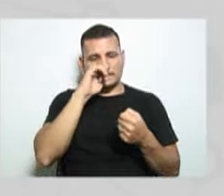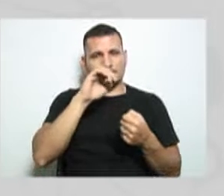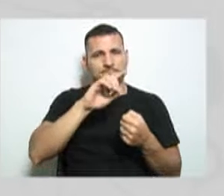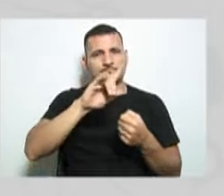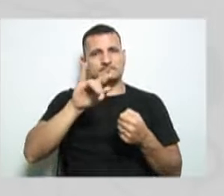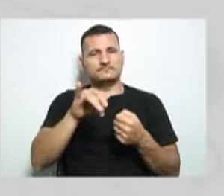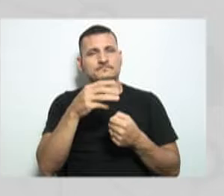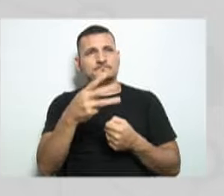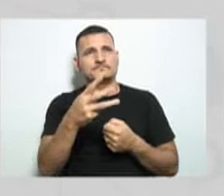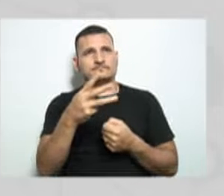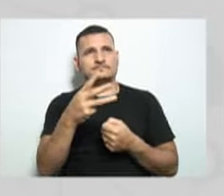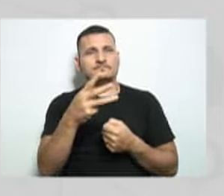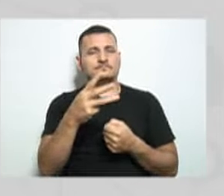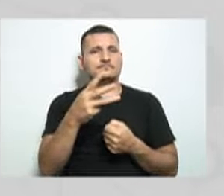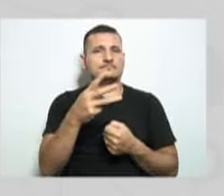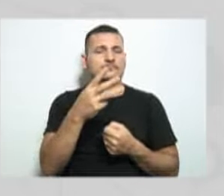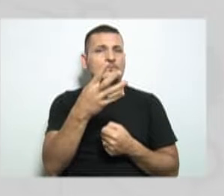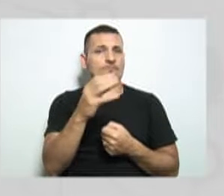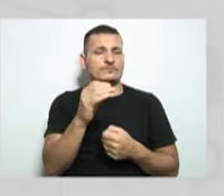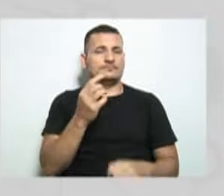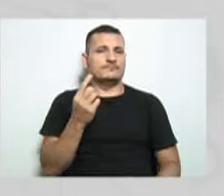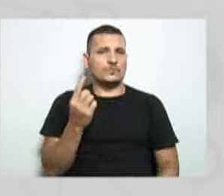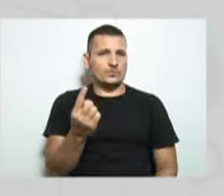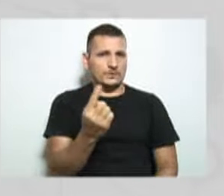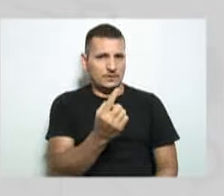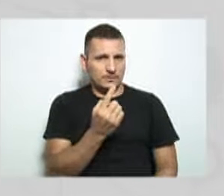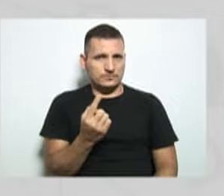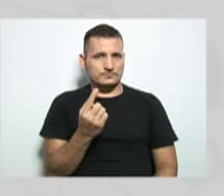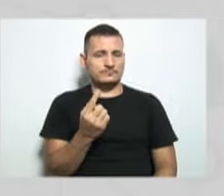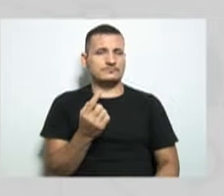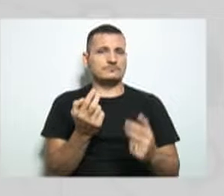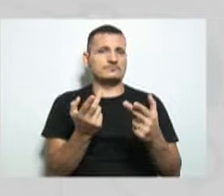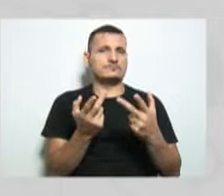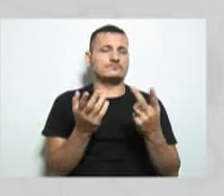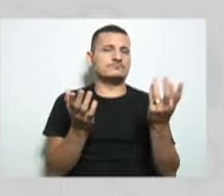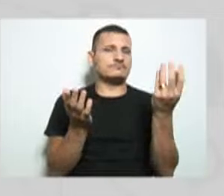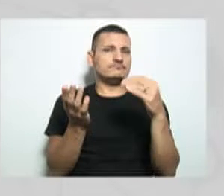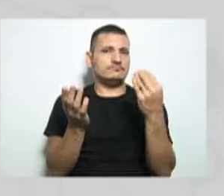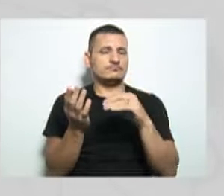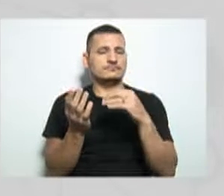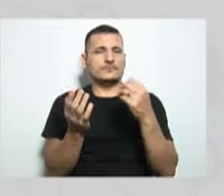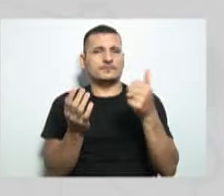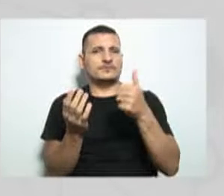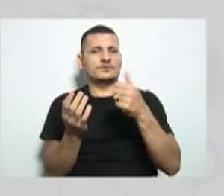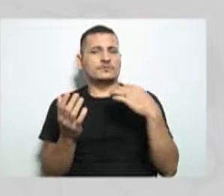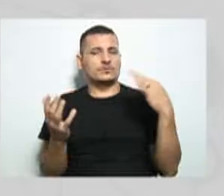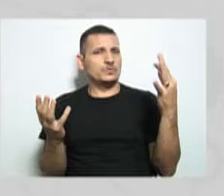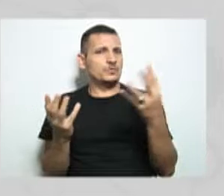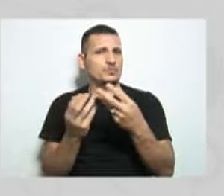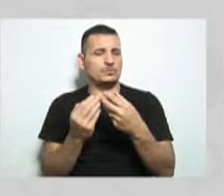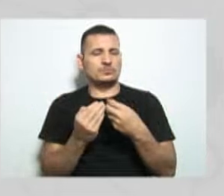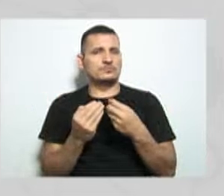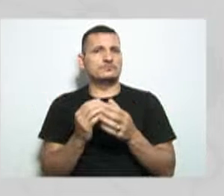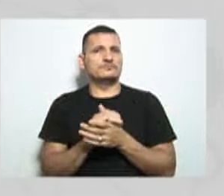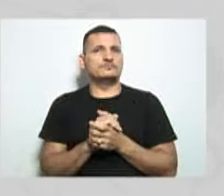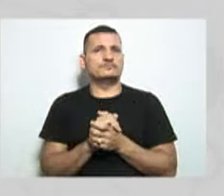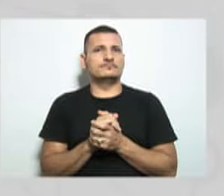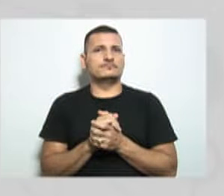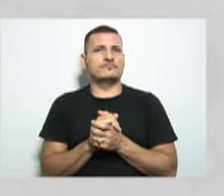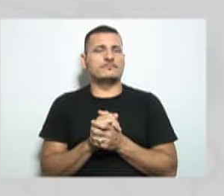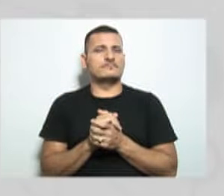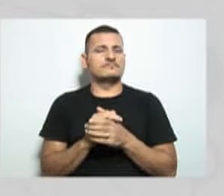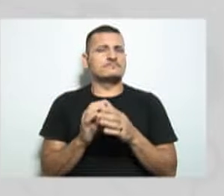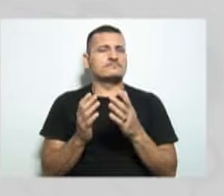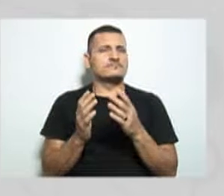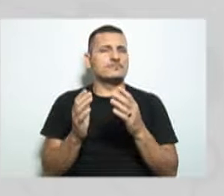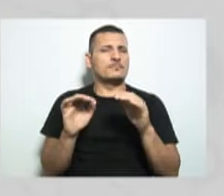por 40 unidades, igual ao lançamento. O primeiro lançamento é igual para todos. Coloco no meu saldo. Professora, qual